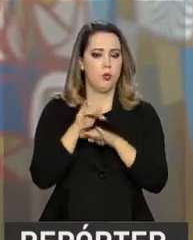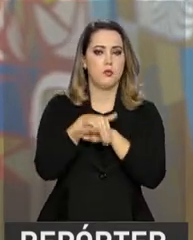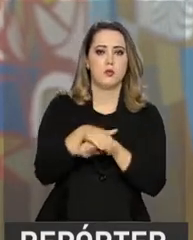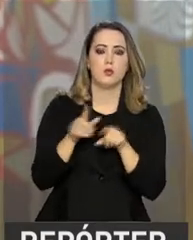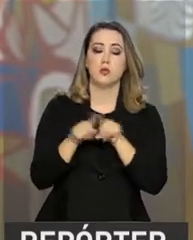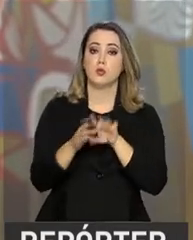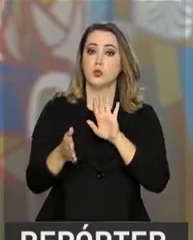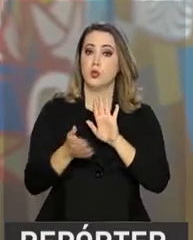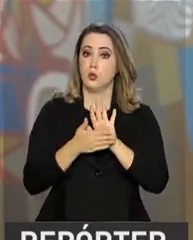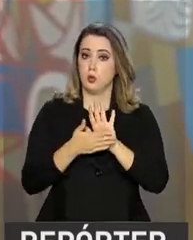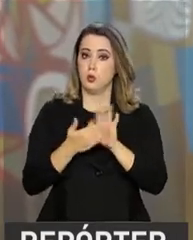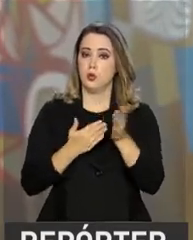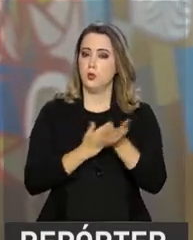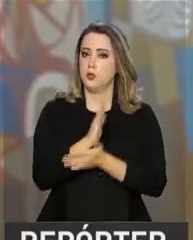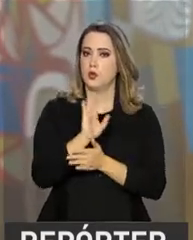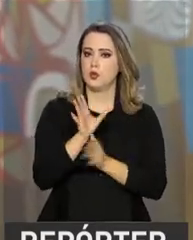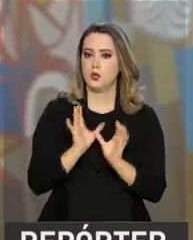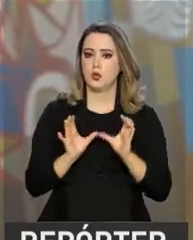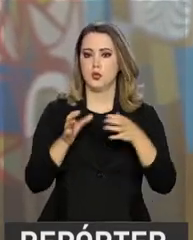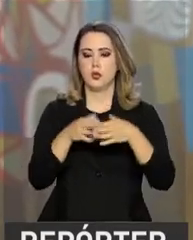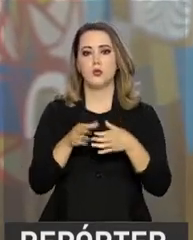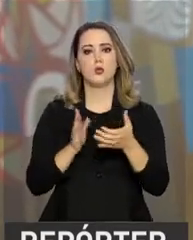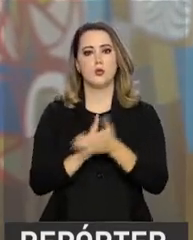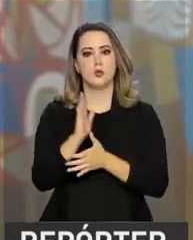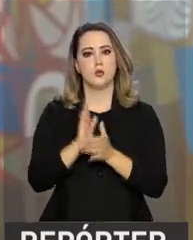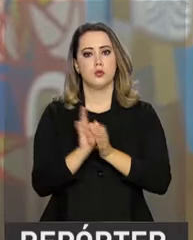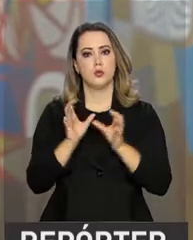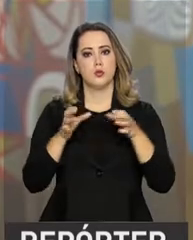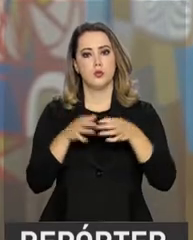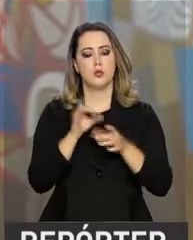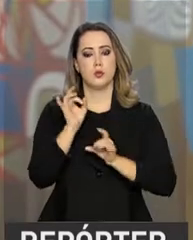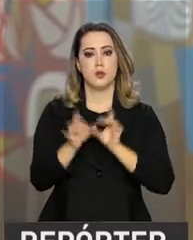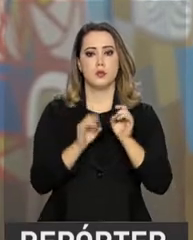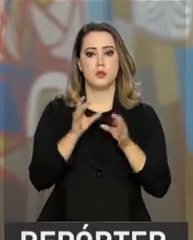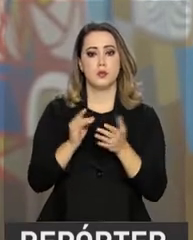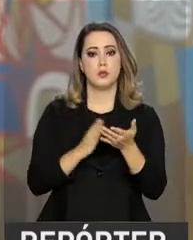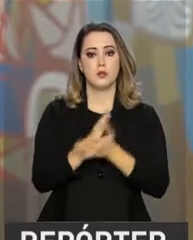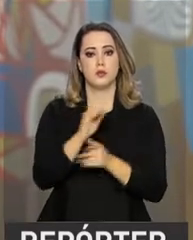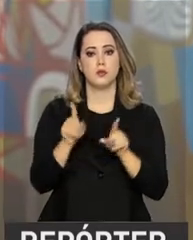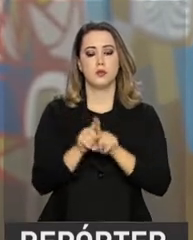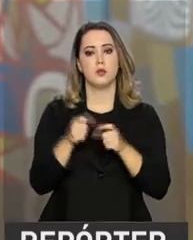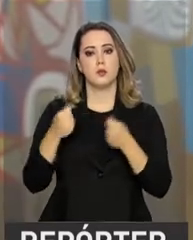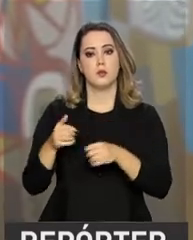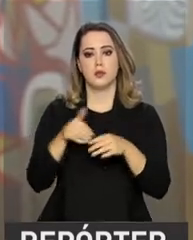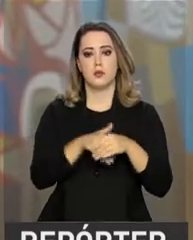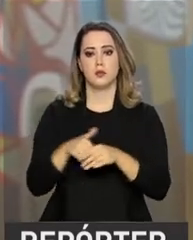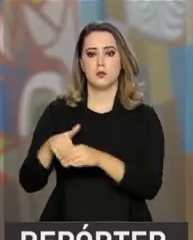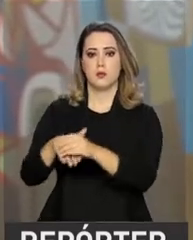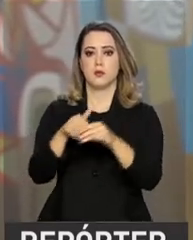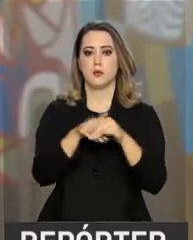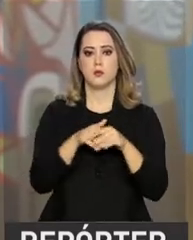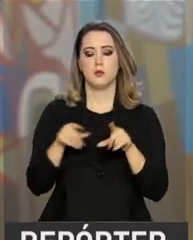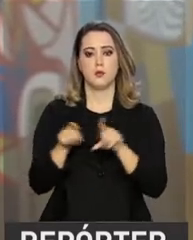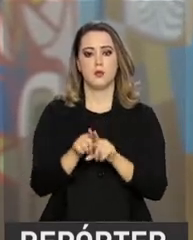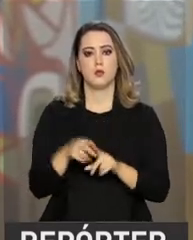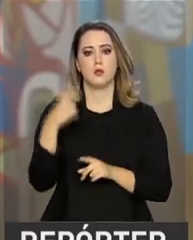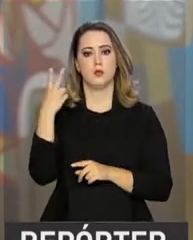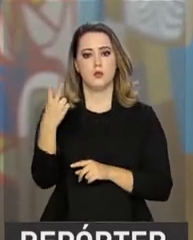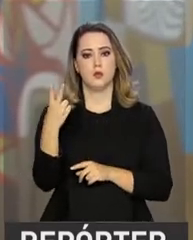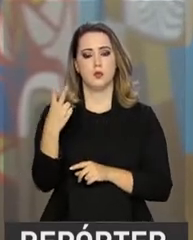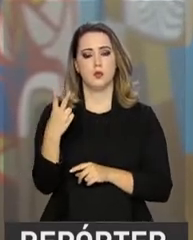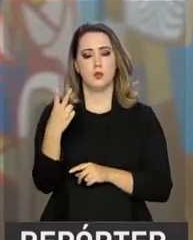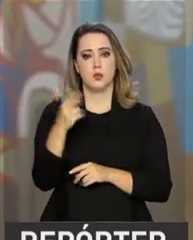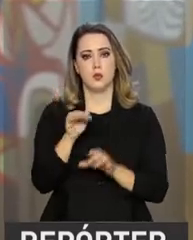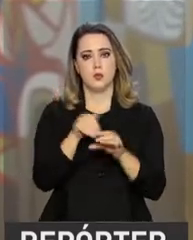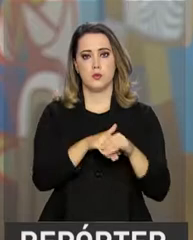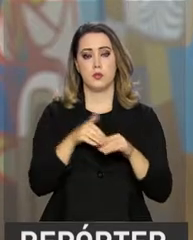já foi aprovado em uma comissão especial da câmara e agora precisa ir a plenário e precisa ser votada em dois turnos para